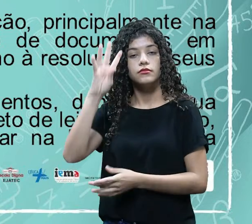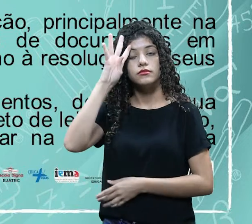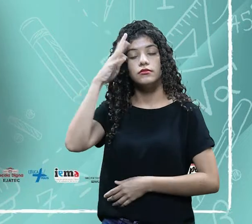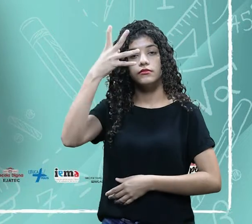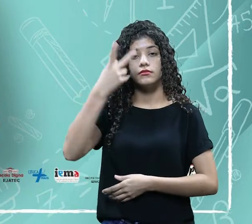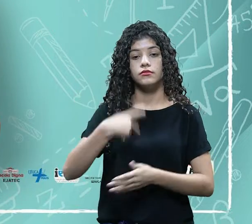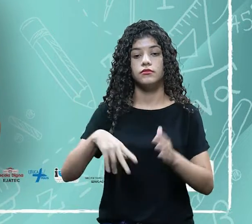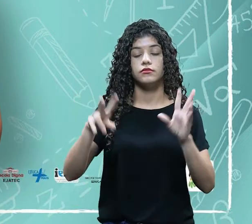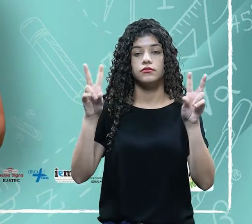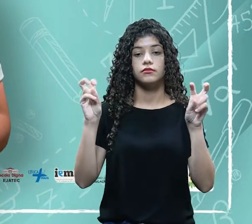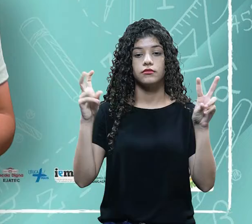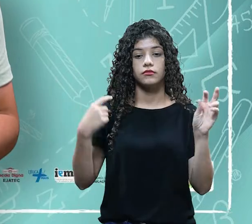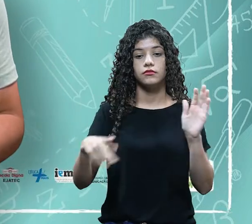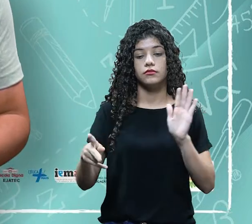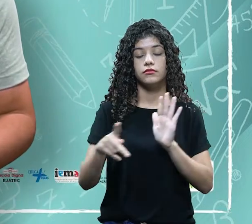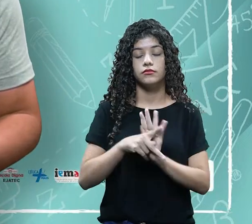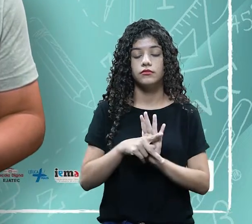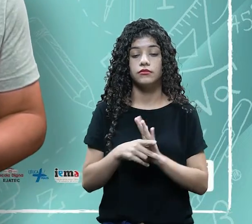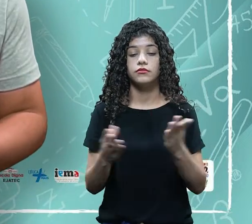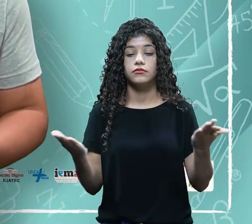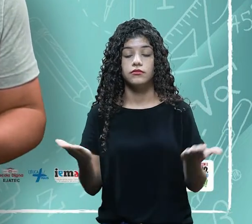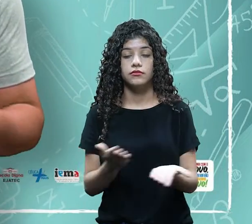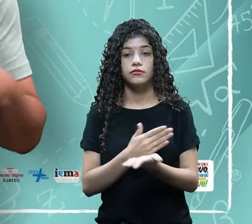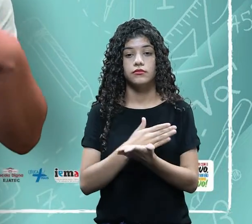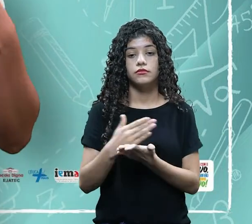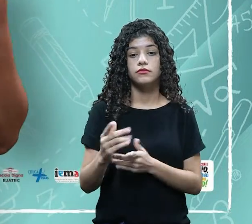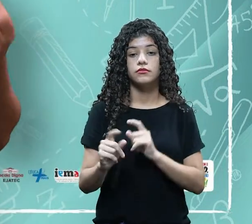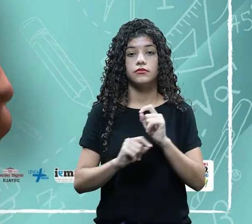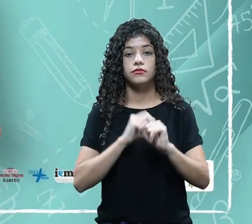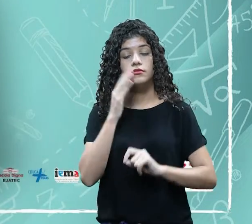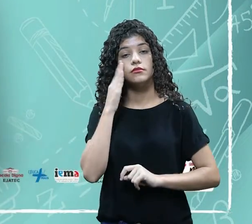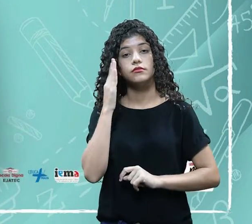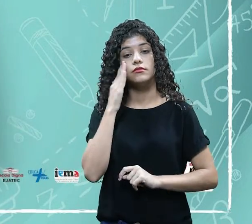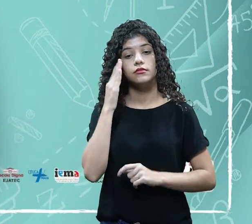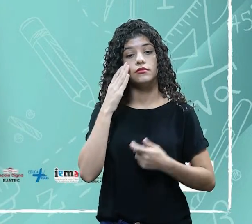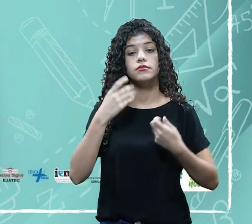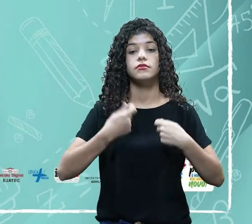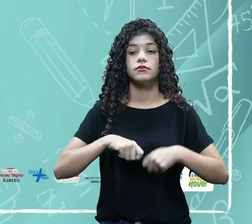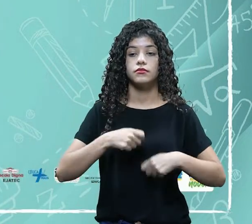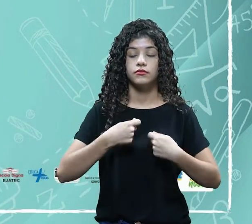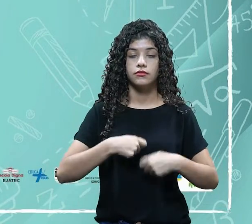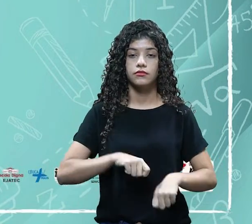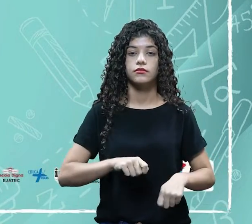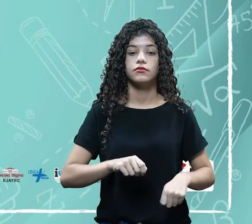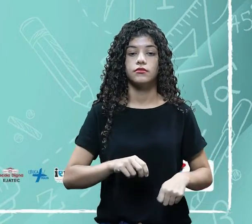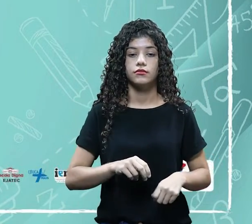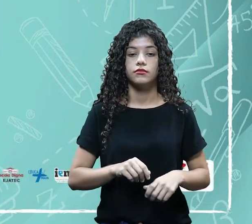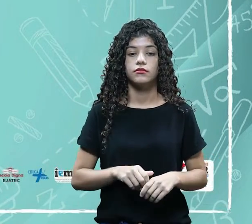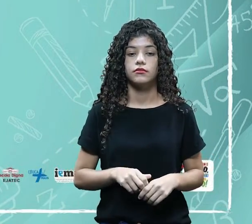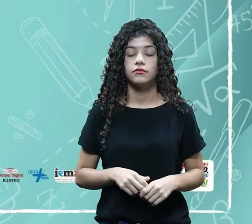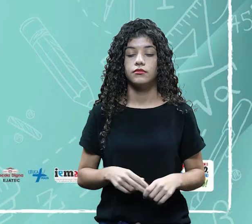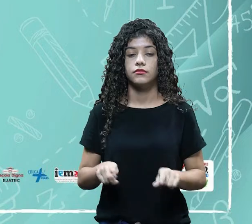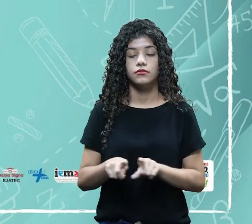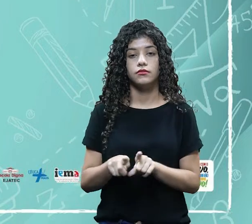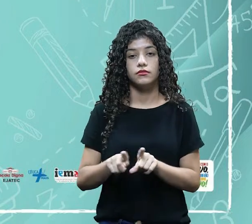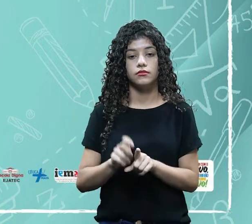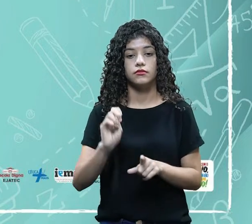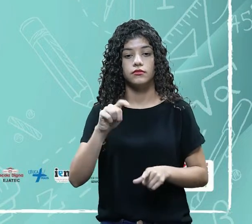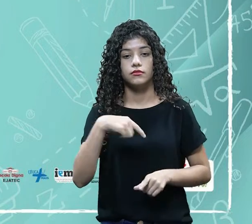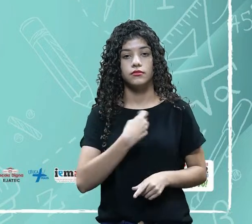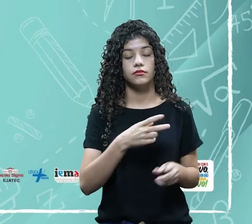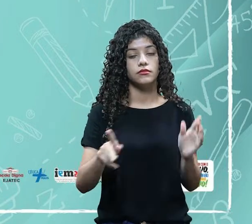assuntos. Então, a partir daí, a gente já começa a entender a necessidade do protocolo. Mas, para a gente vai ver